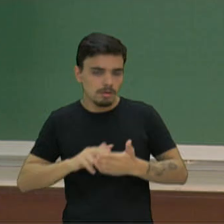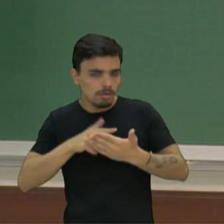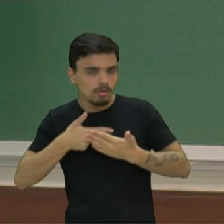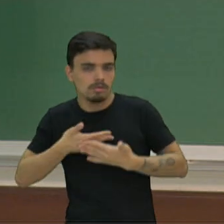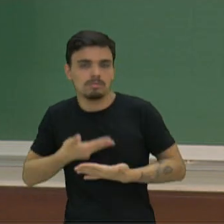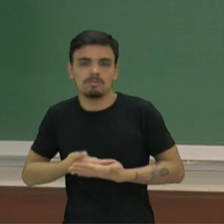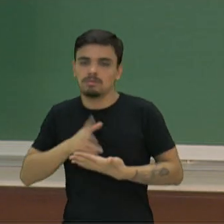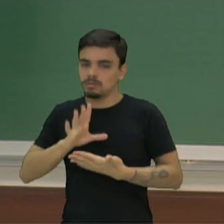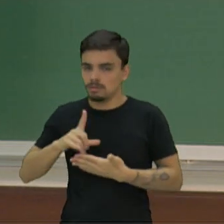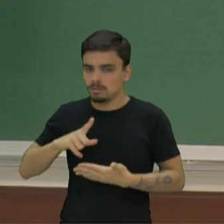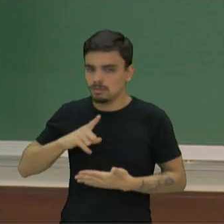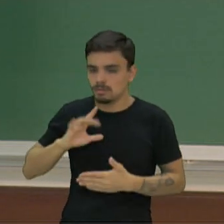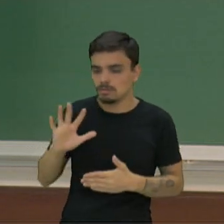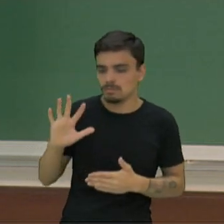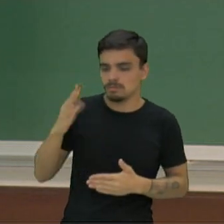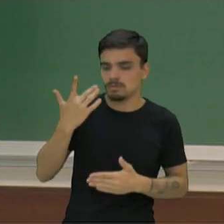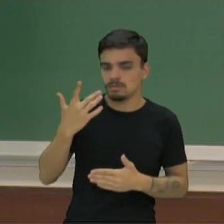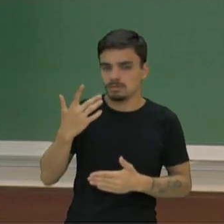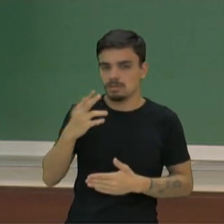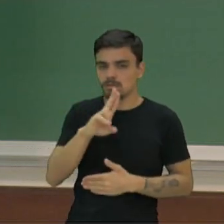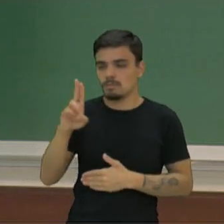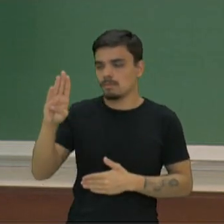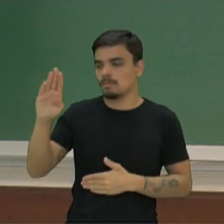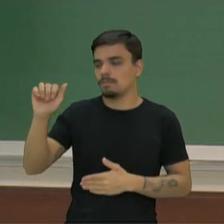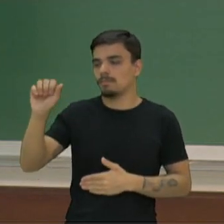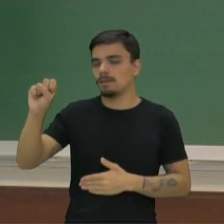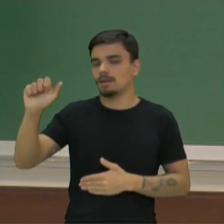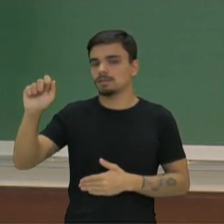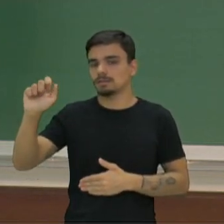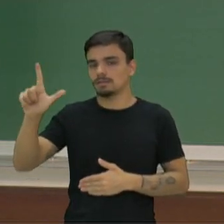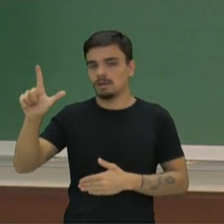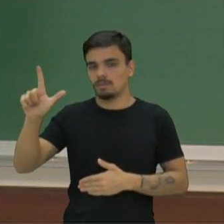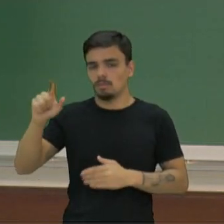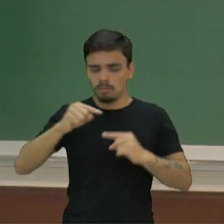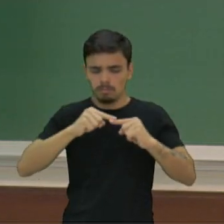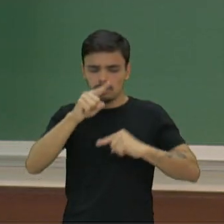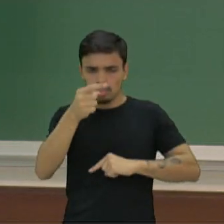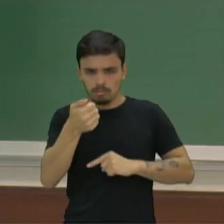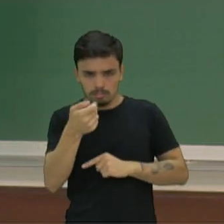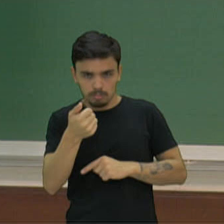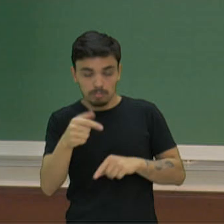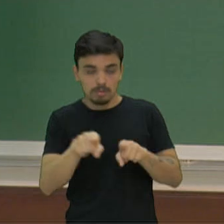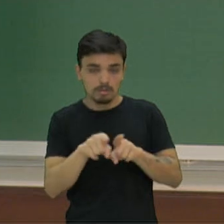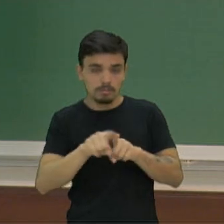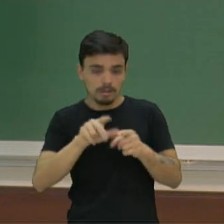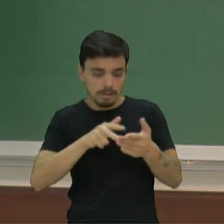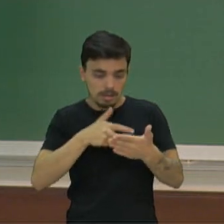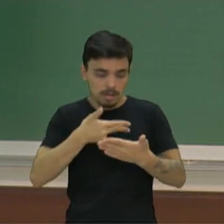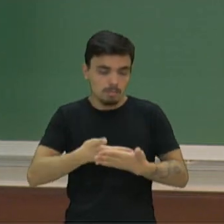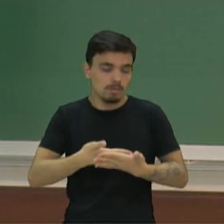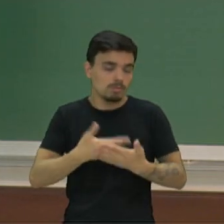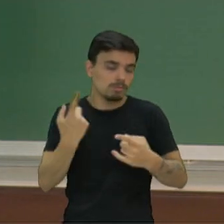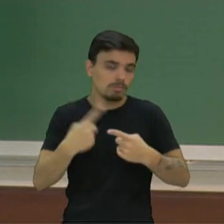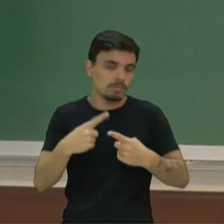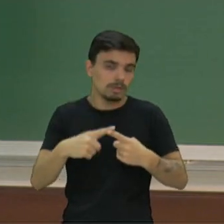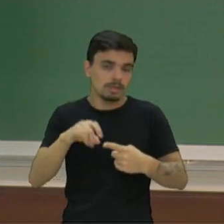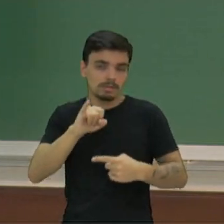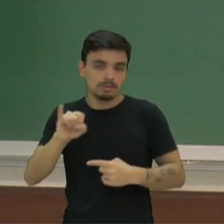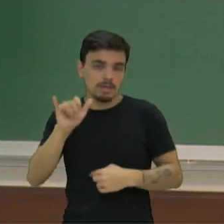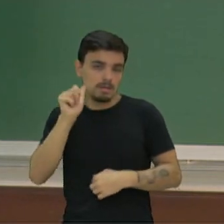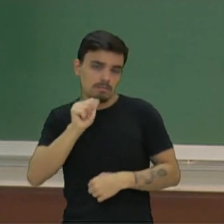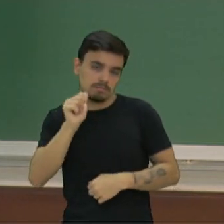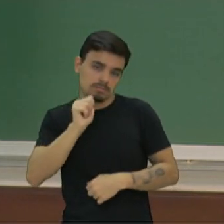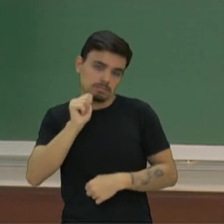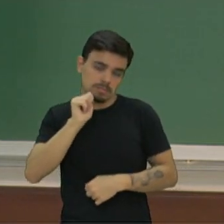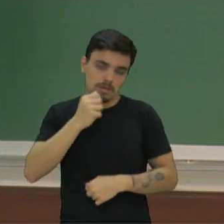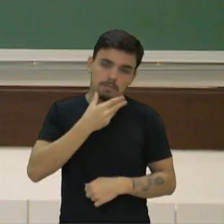chama a temperatura basal, que ela fica um pouquinho aumentada, não muito, tá? A gente fala em repouso porque se a